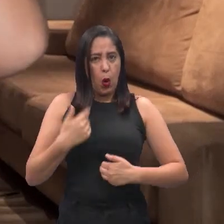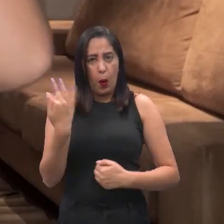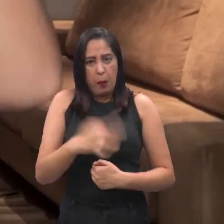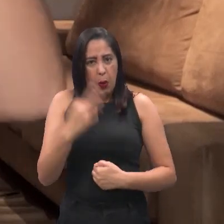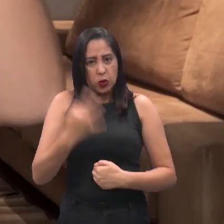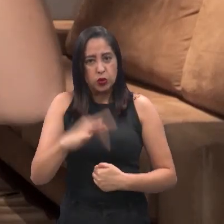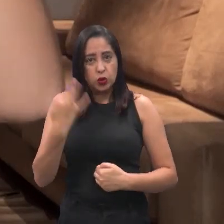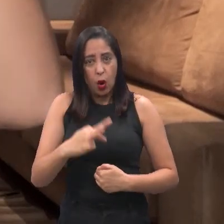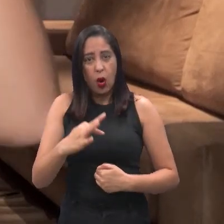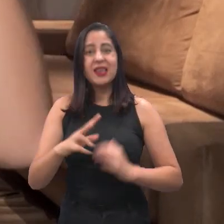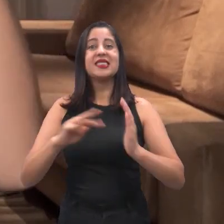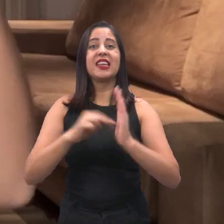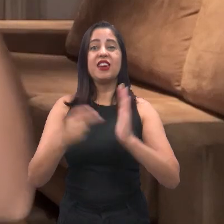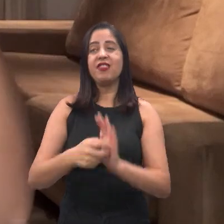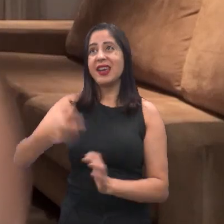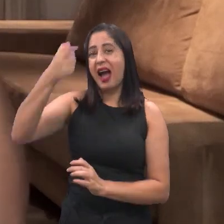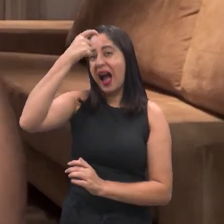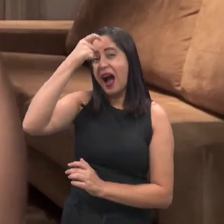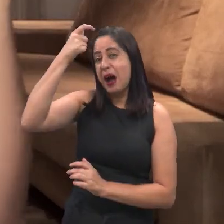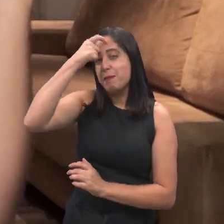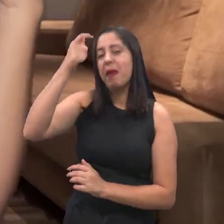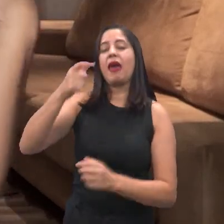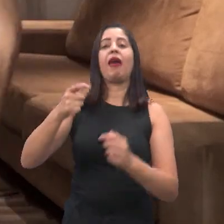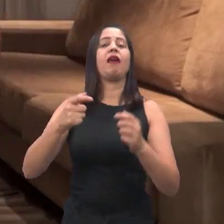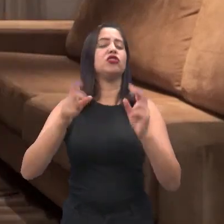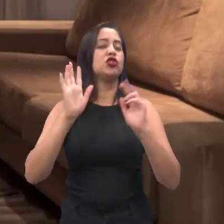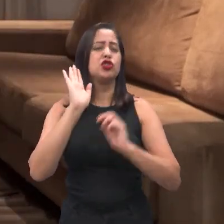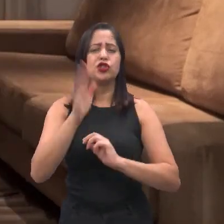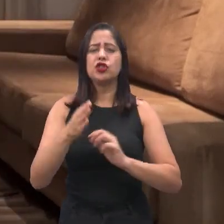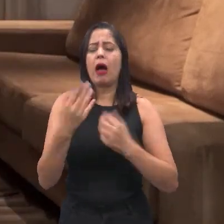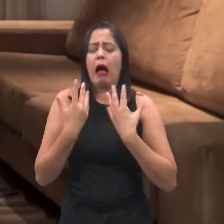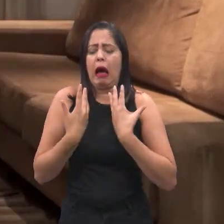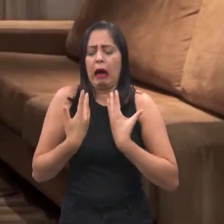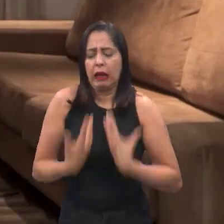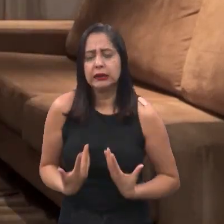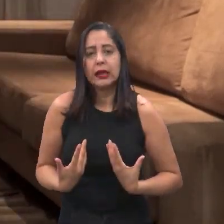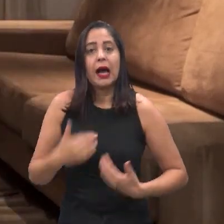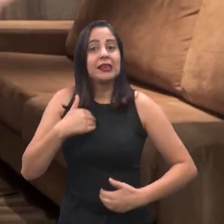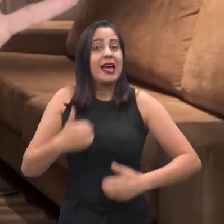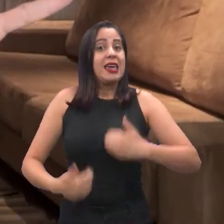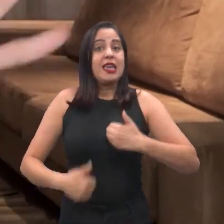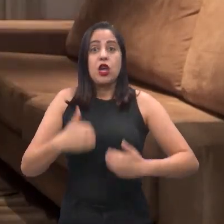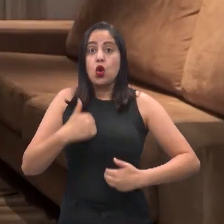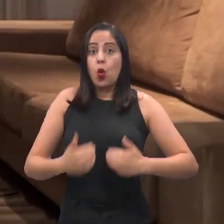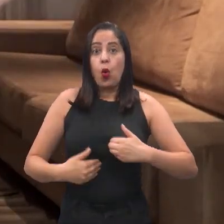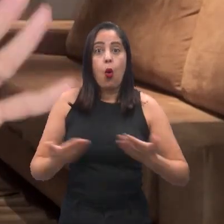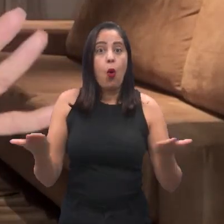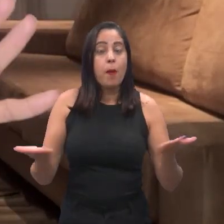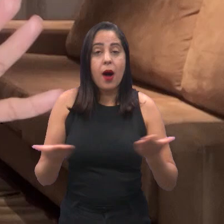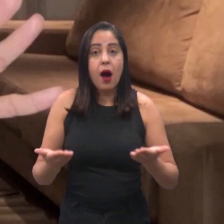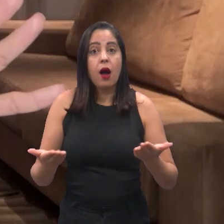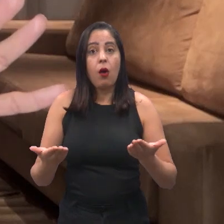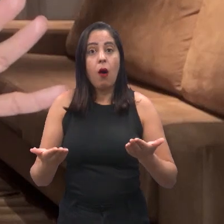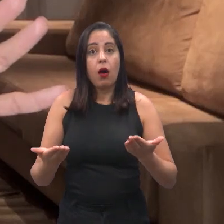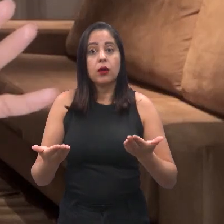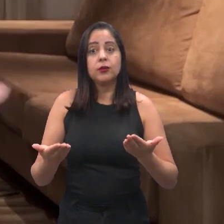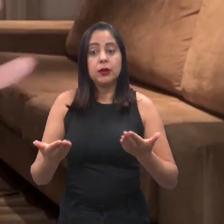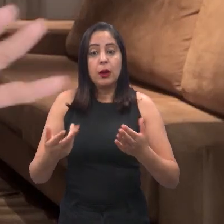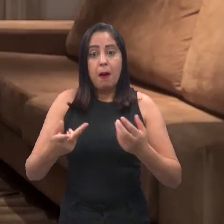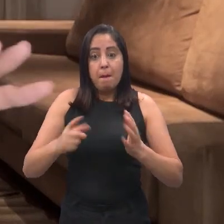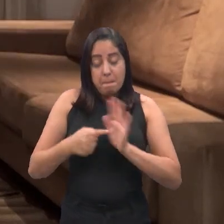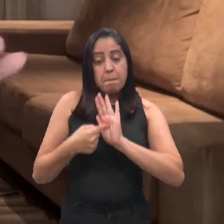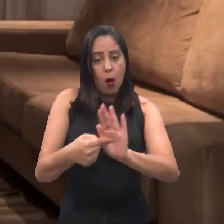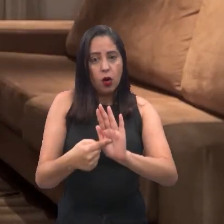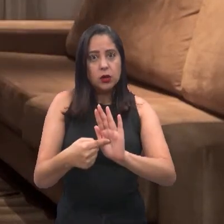campo emocional, no campo intelectual, e que o corpo, ele tá vindo com uma tentativa de dizer, não